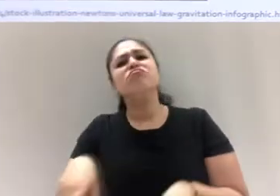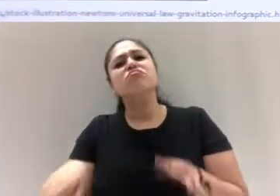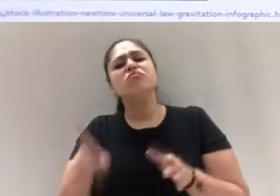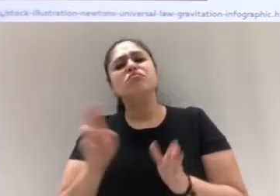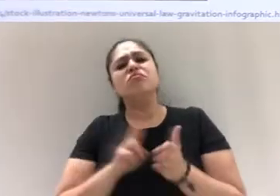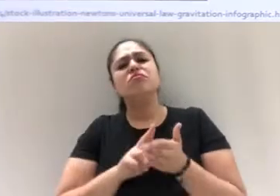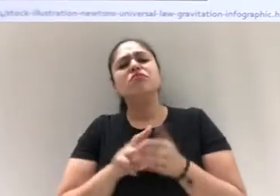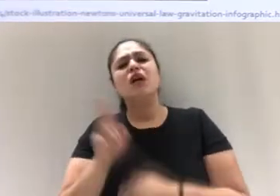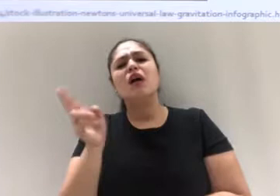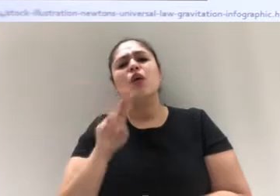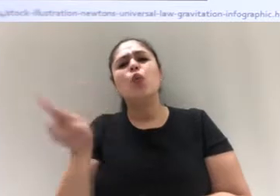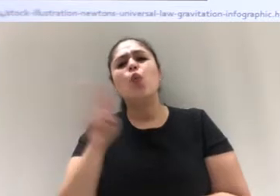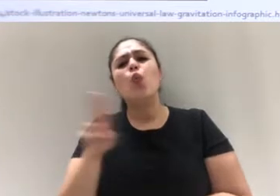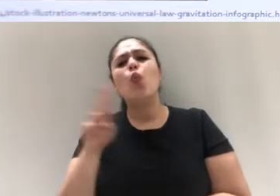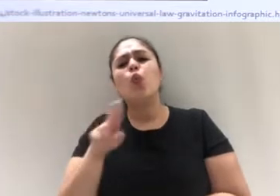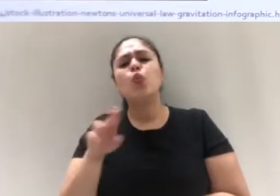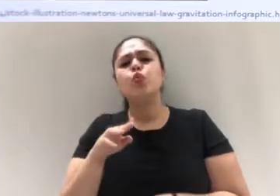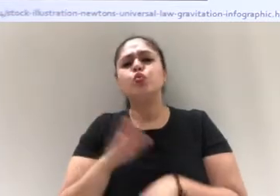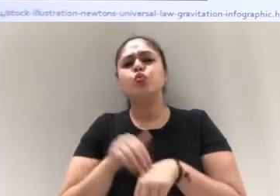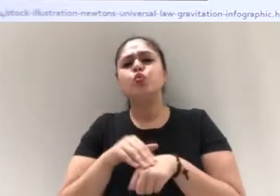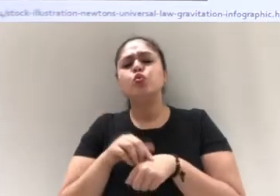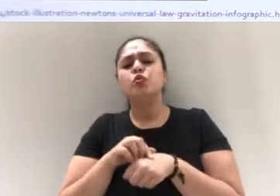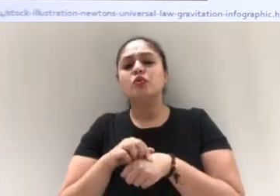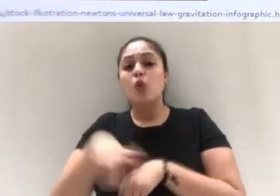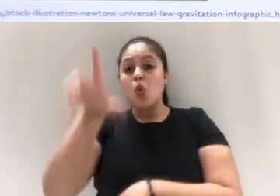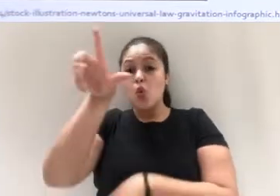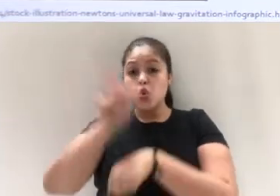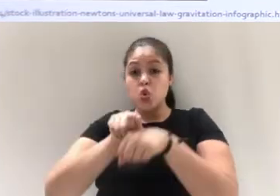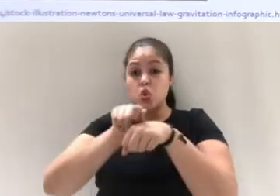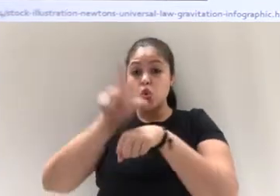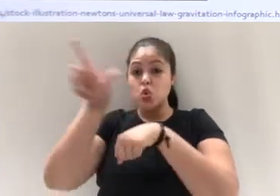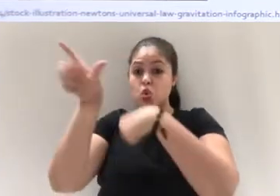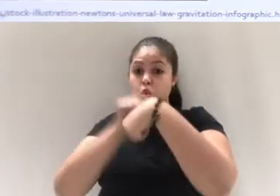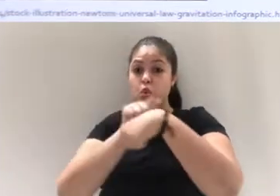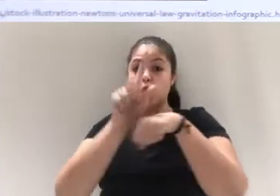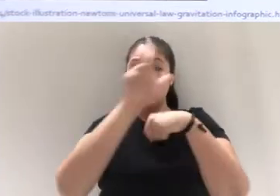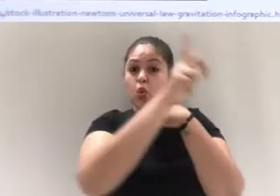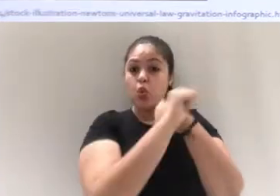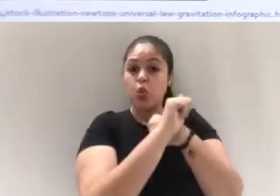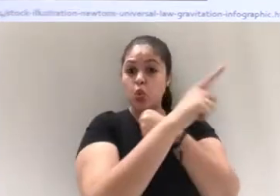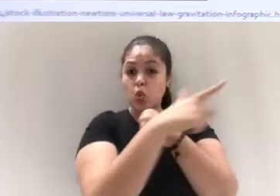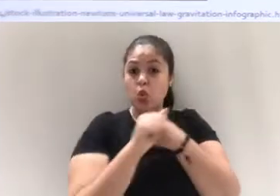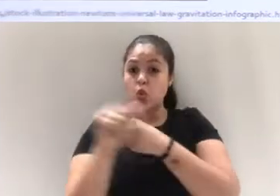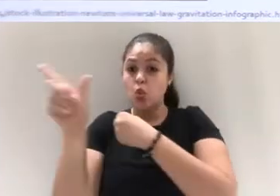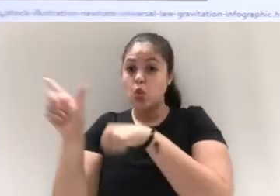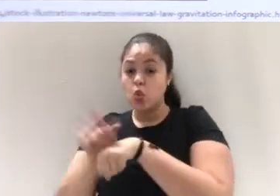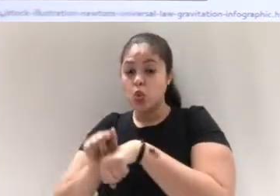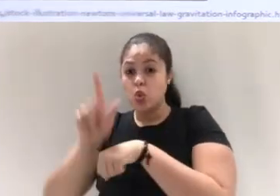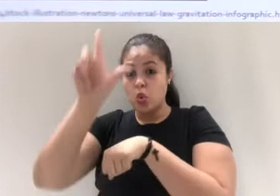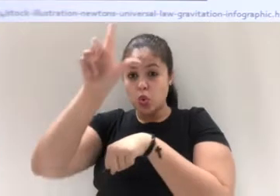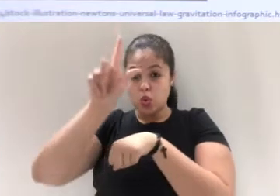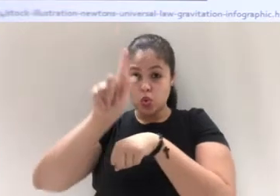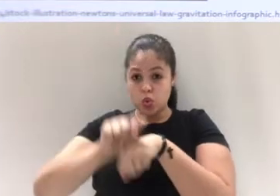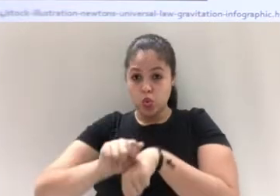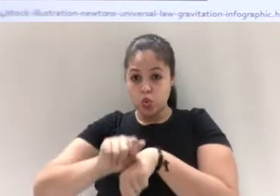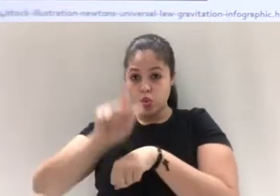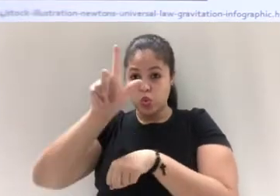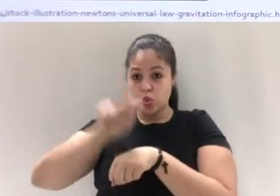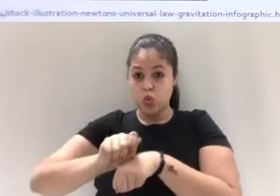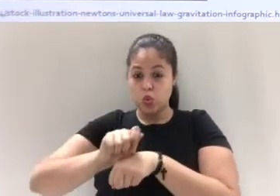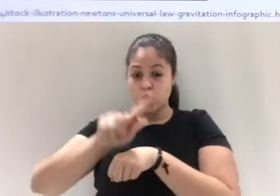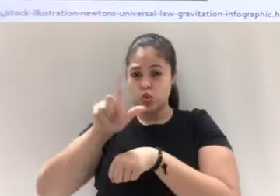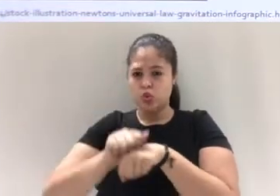gravidade. Essa força atrai os corpos com a proporção de suas massas e